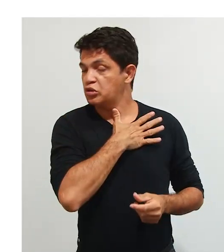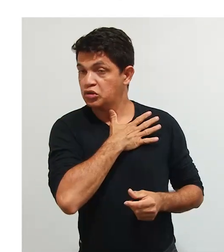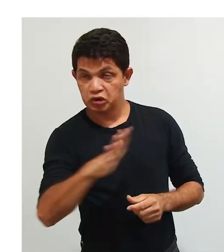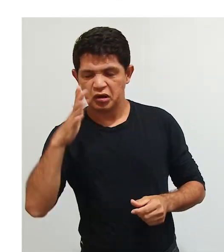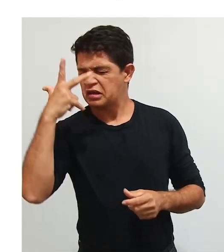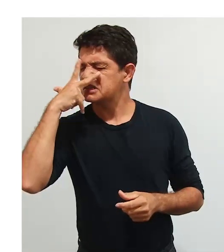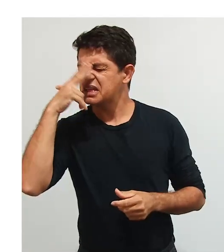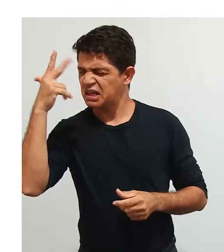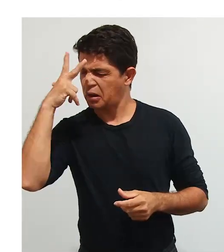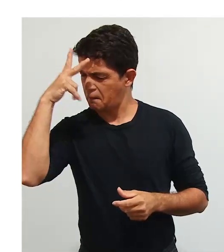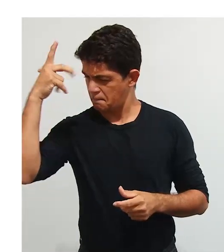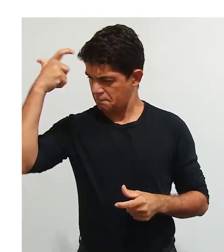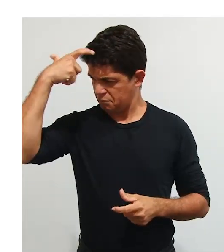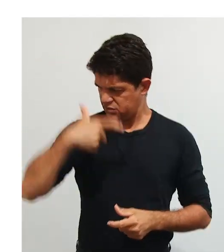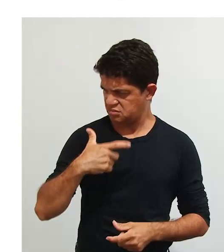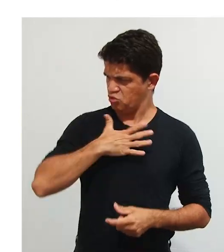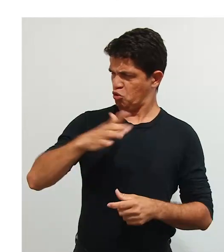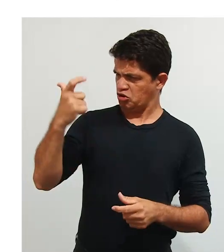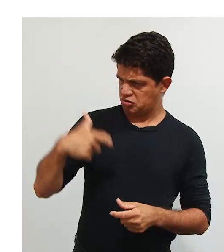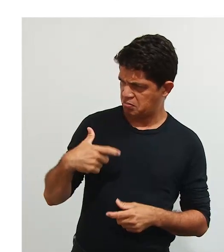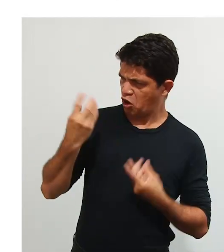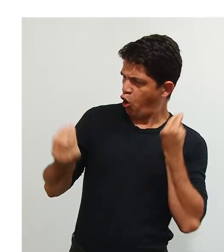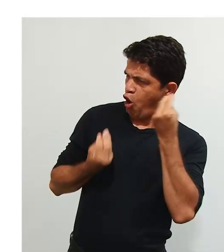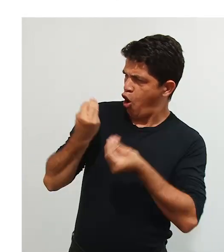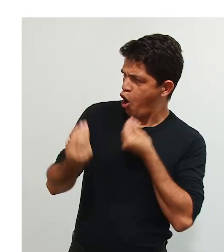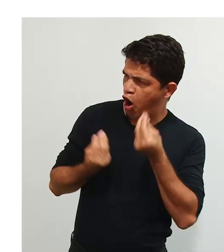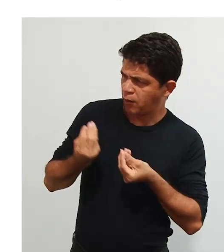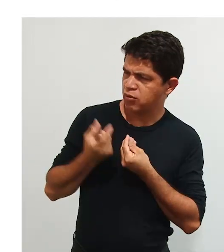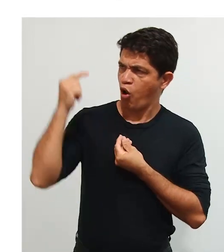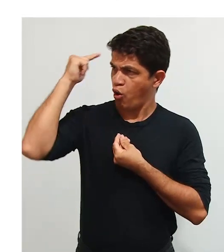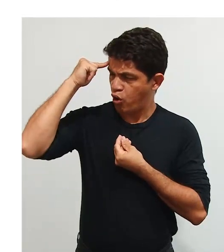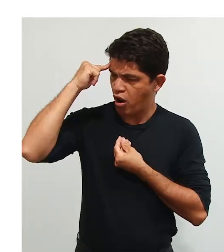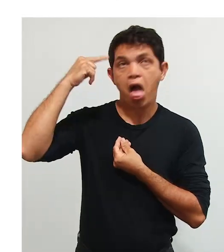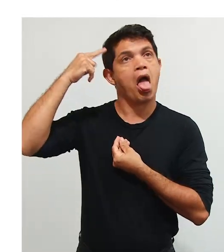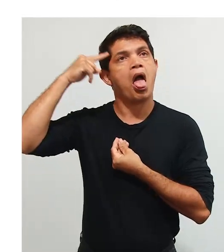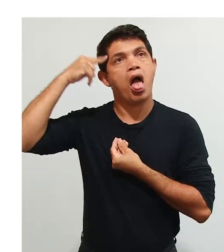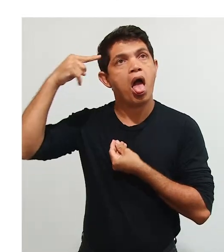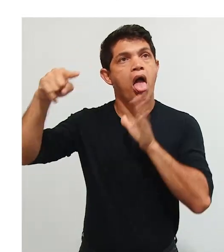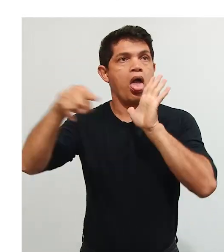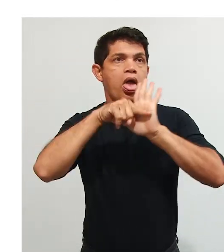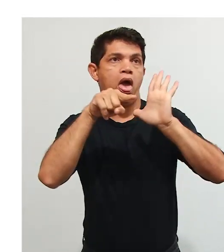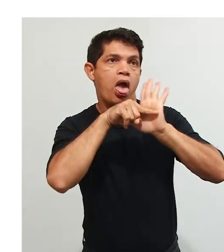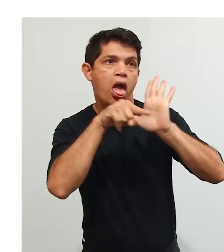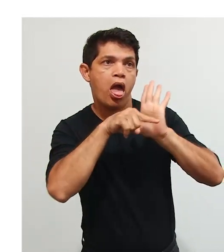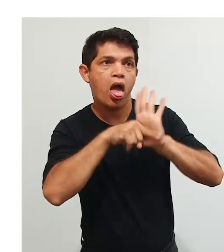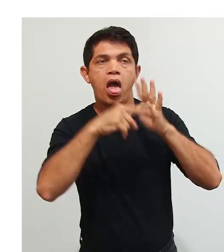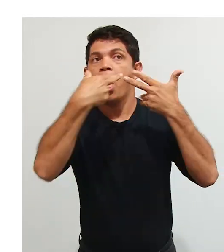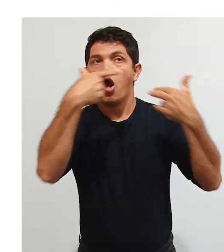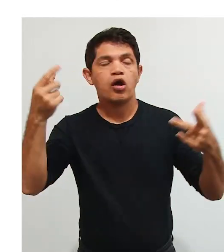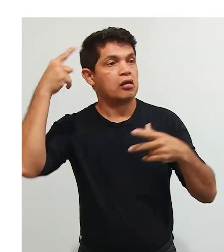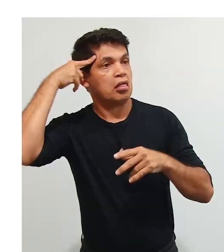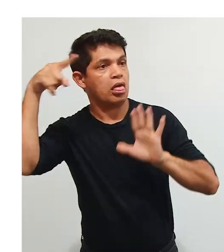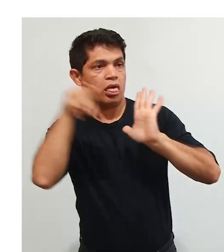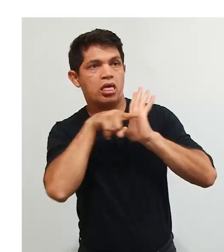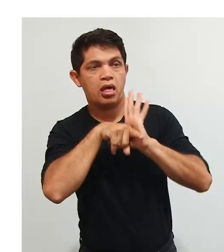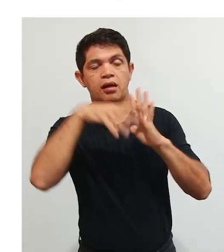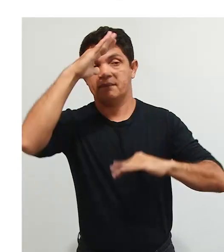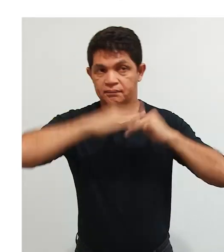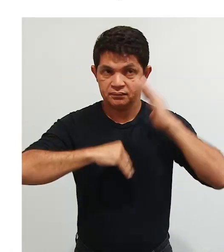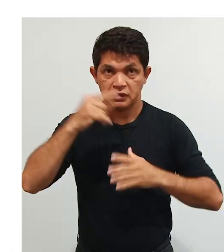de mim, eu tenho uma reação a partir desse pensamento. E como eu reajo quando eu penso